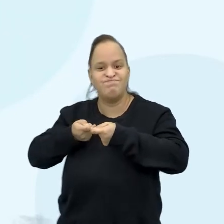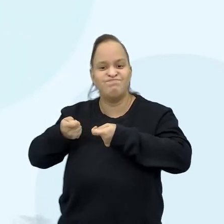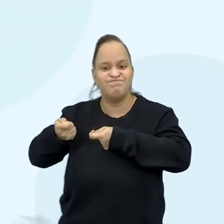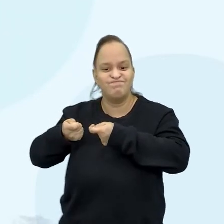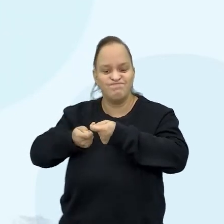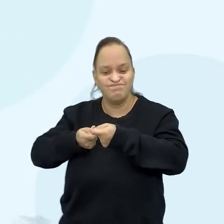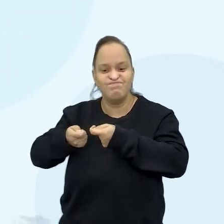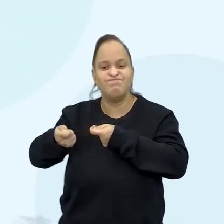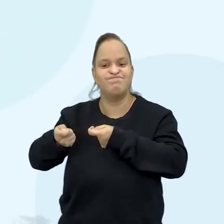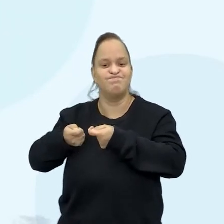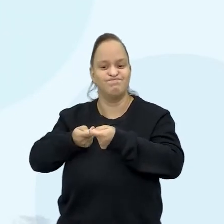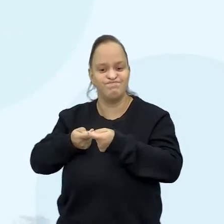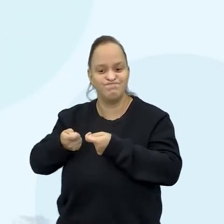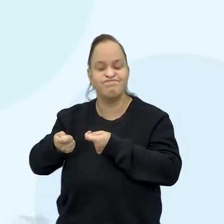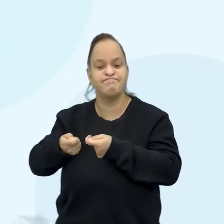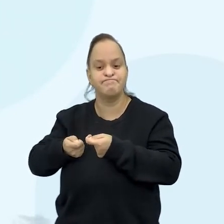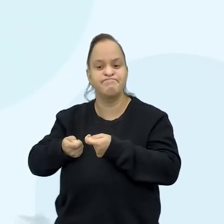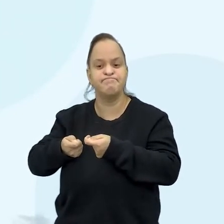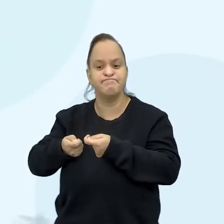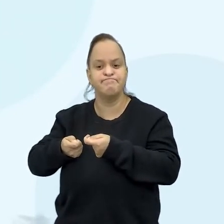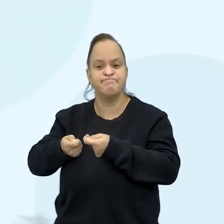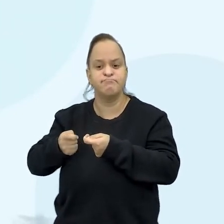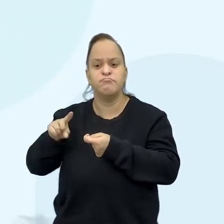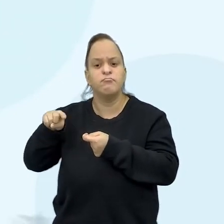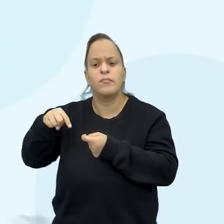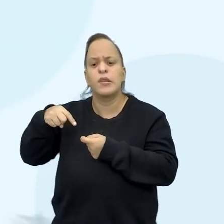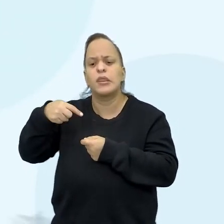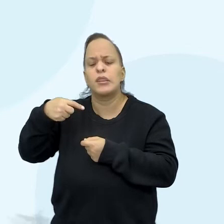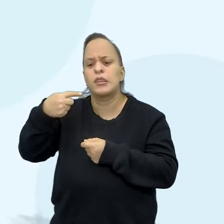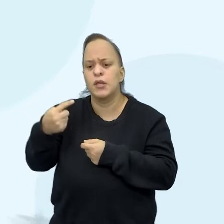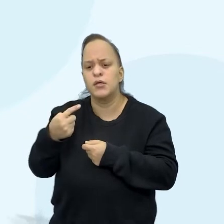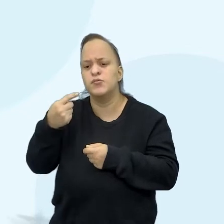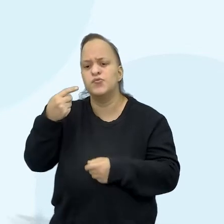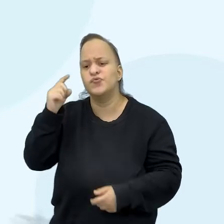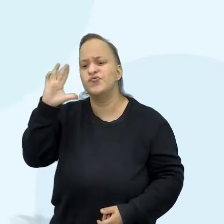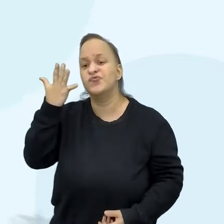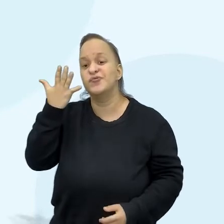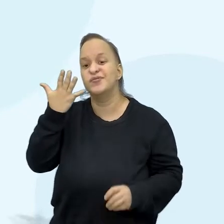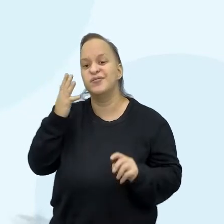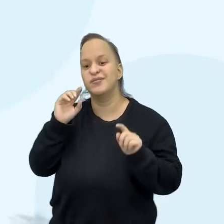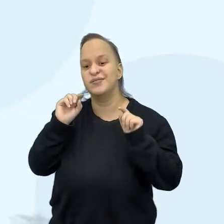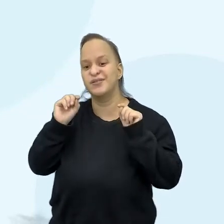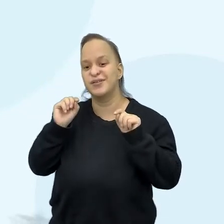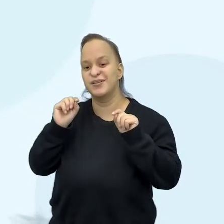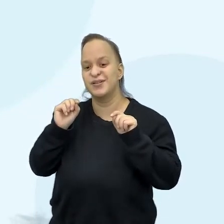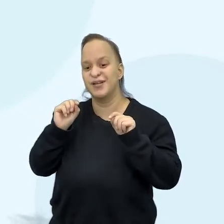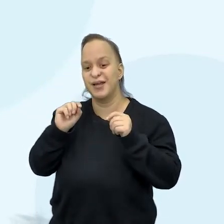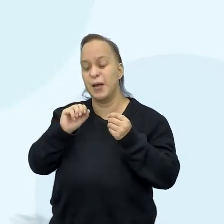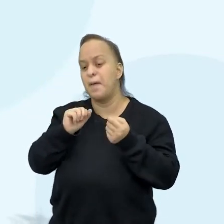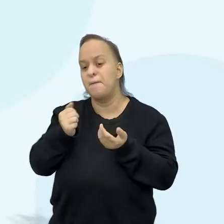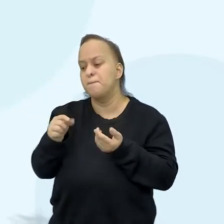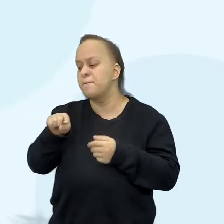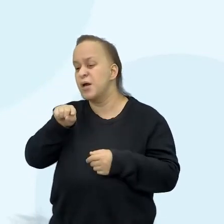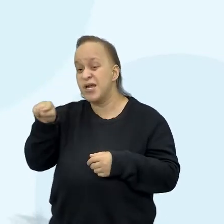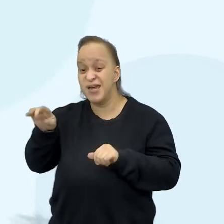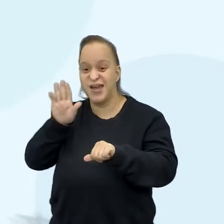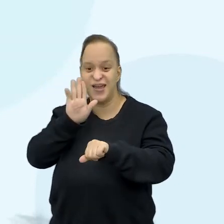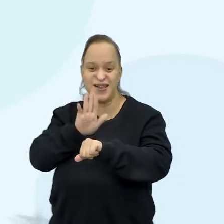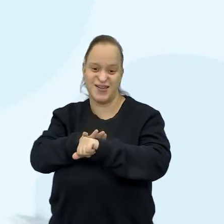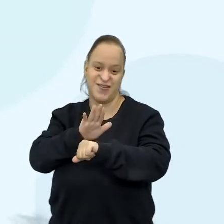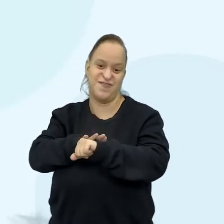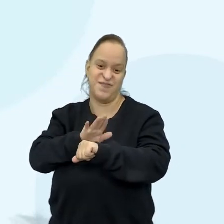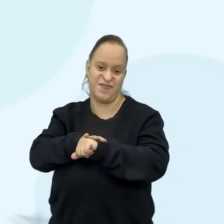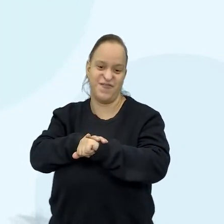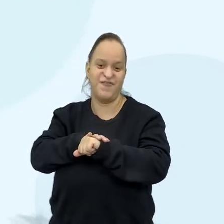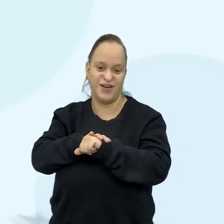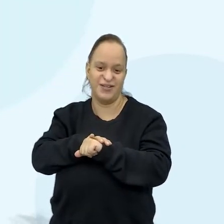traz implicações que significam controlar também as atividades daquele